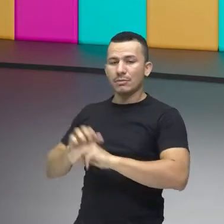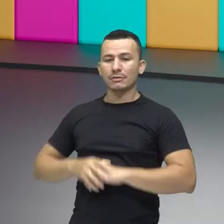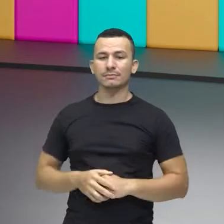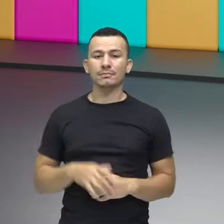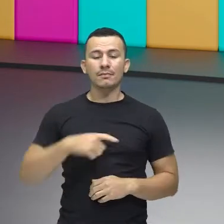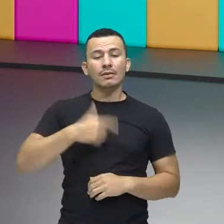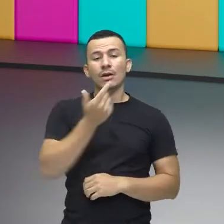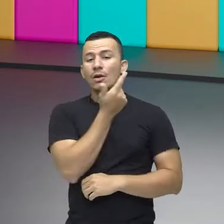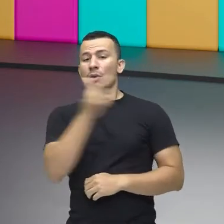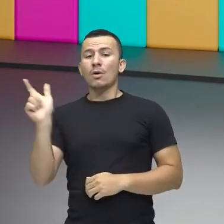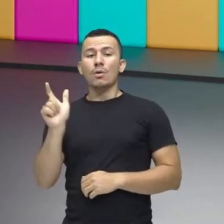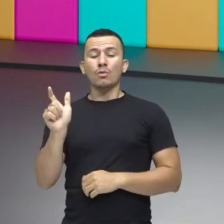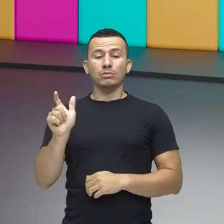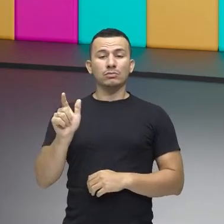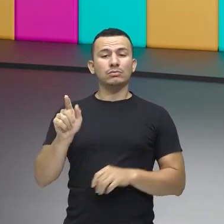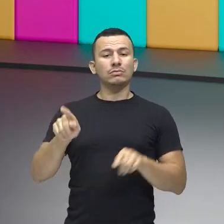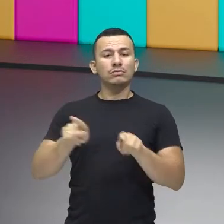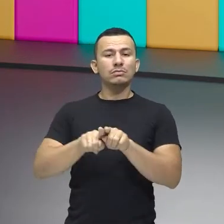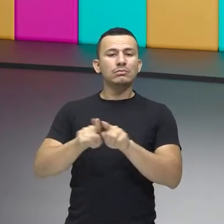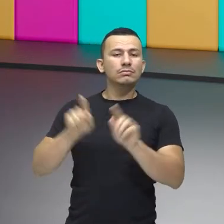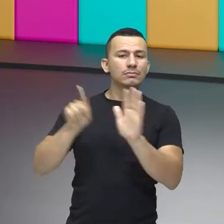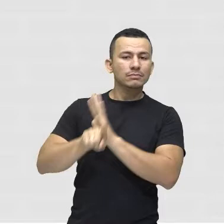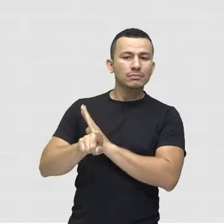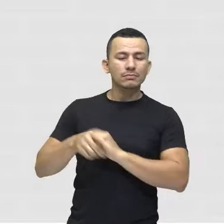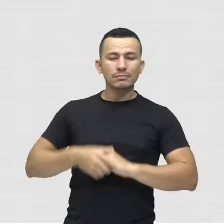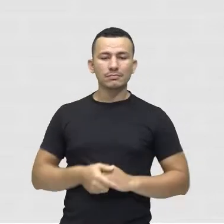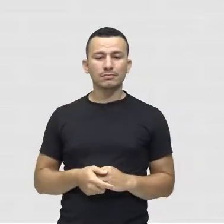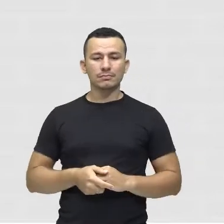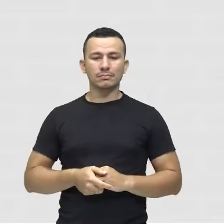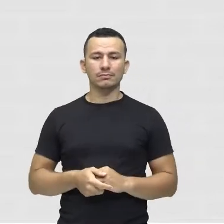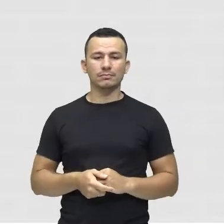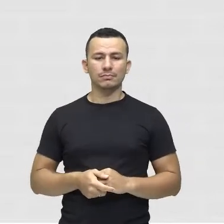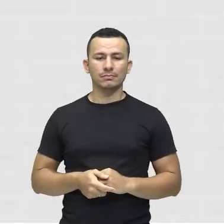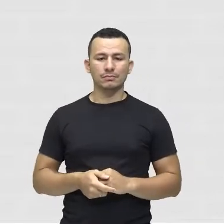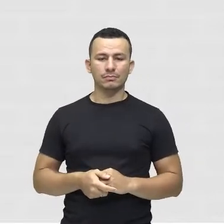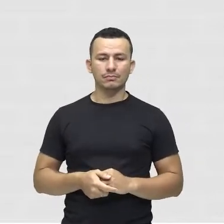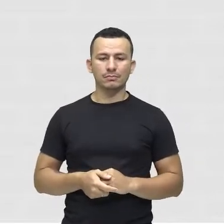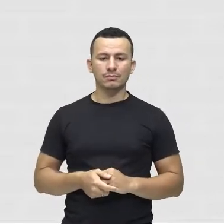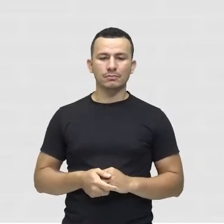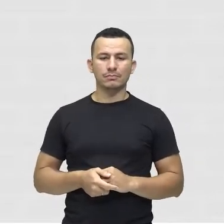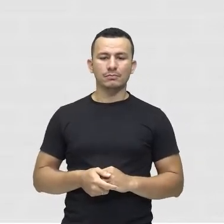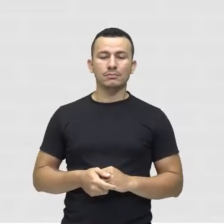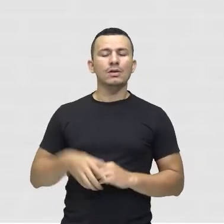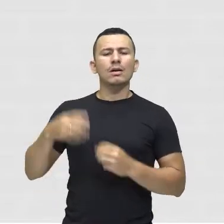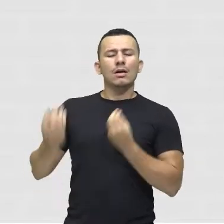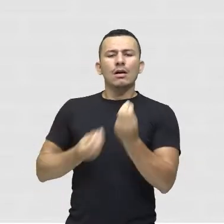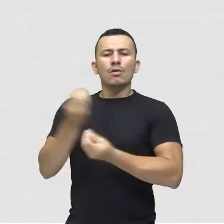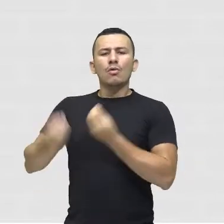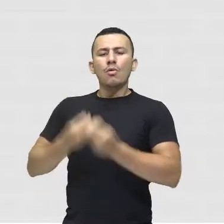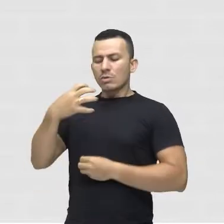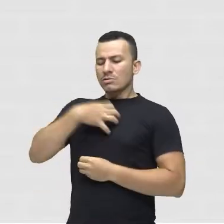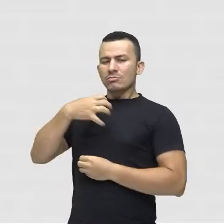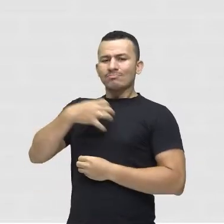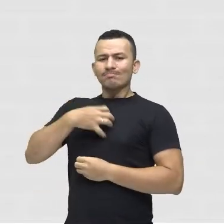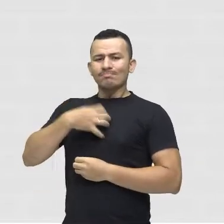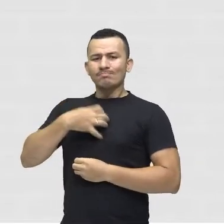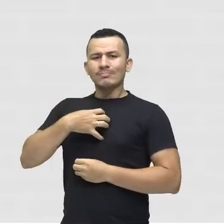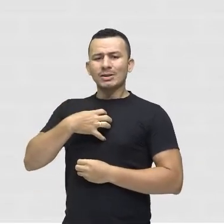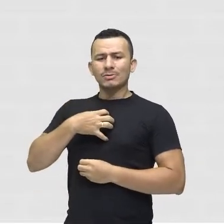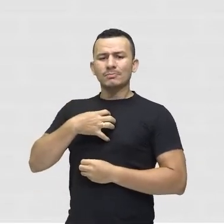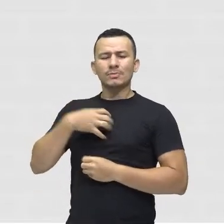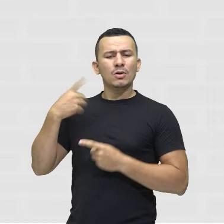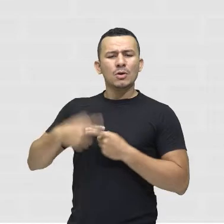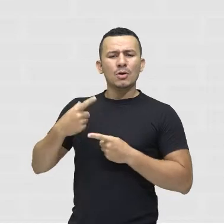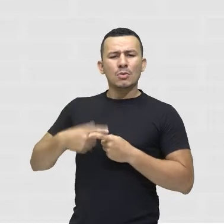outra palavrinha, uma outra chamada para nós aí, né? Porque impacta no autocuidado o meu sentir, né? Por